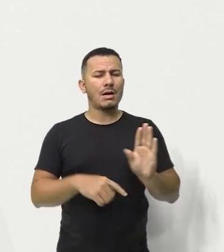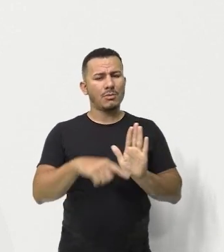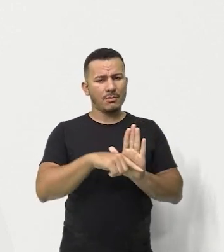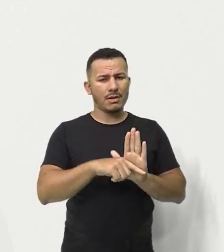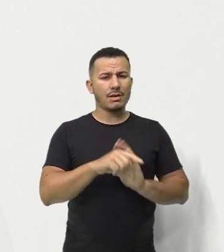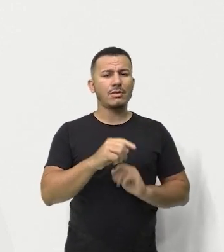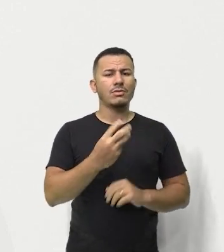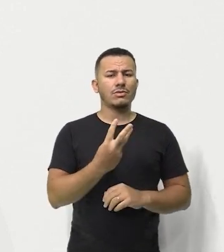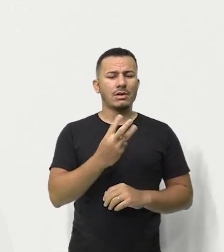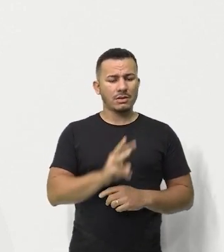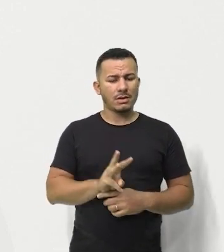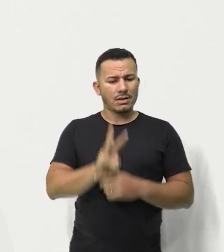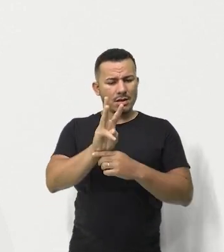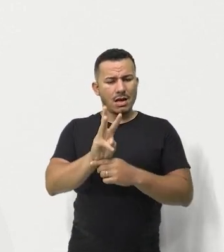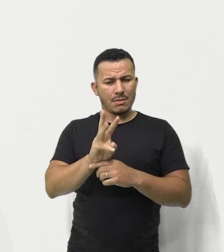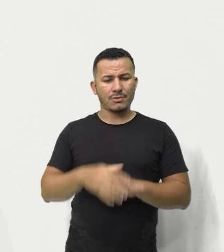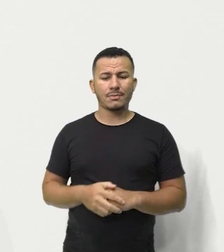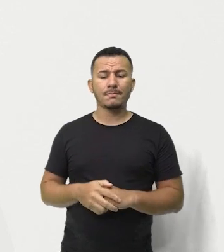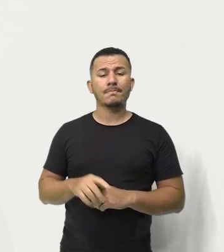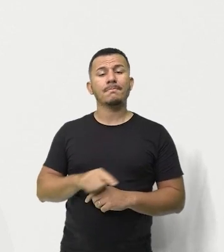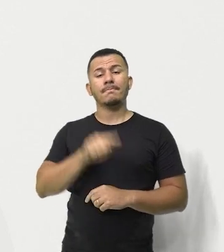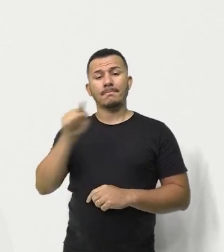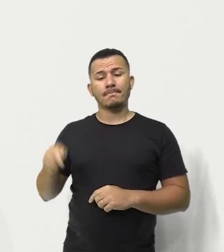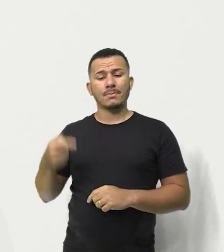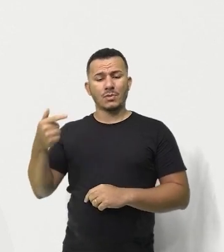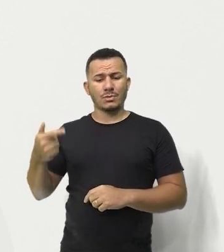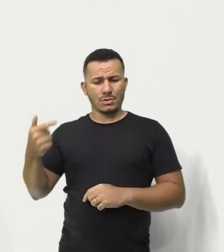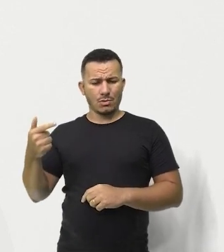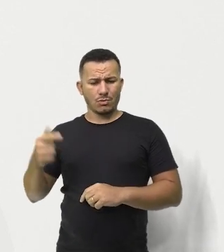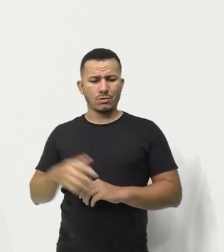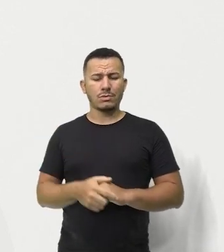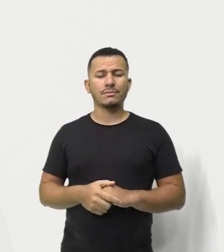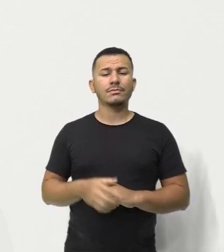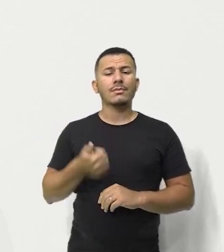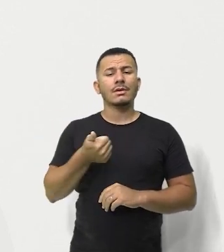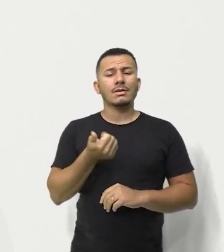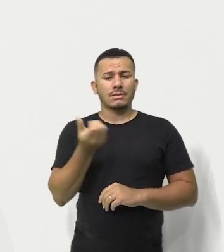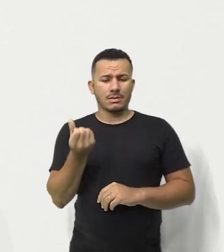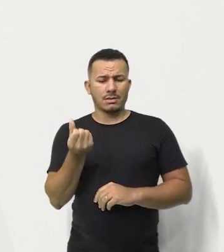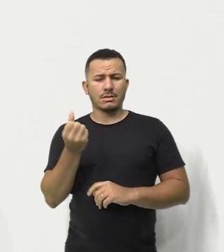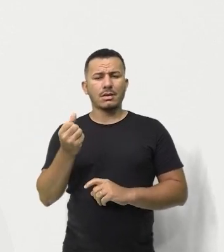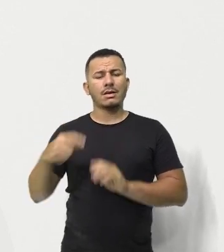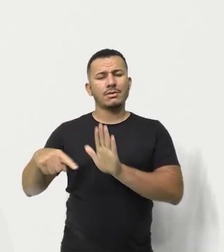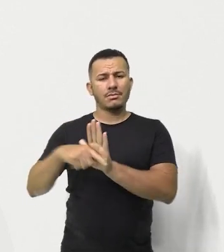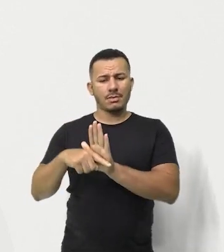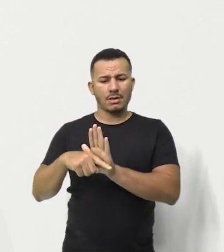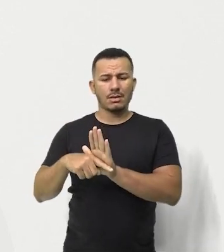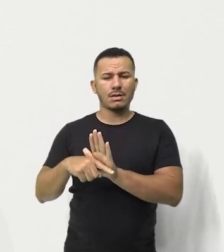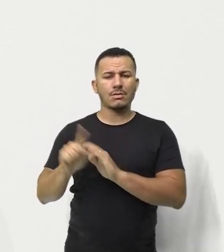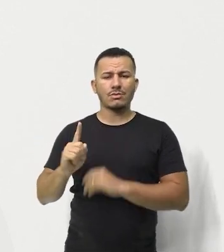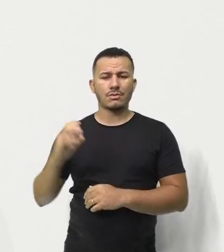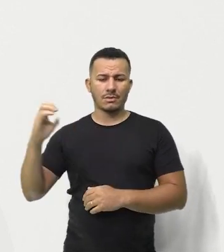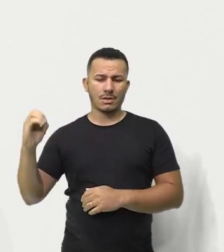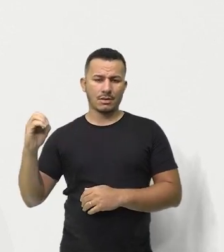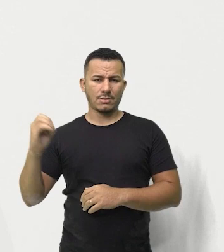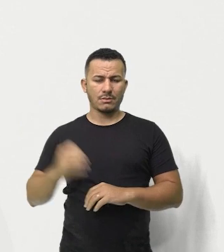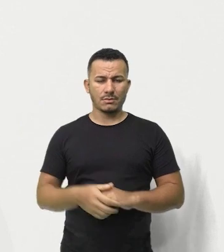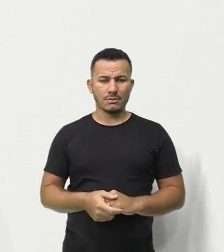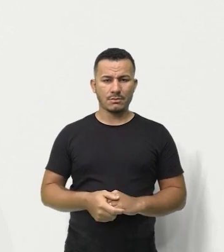3W. Beleza. Olha como sai arrumado. Aqui, mais 3W menos 3W, zerou. O que